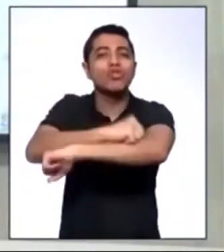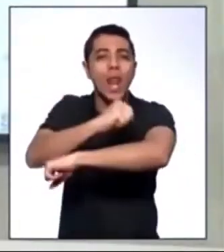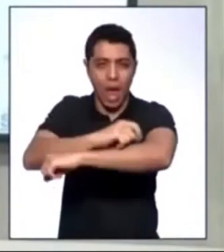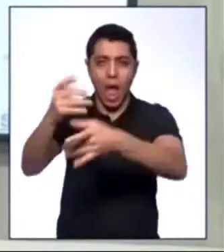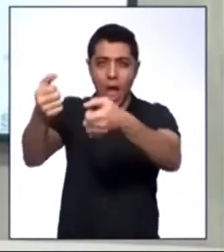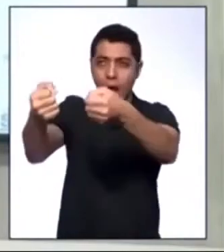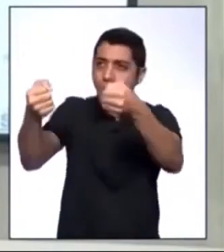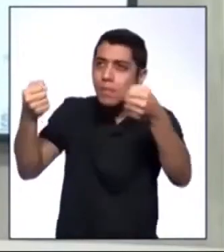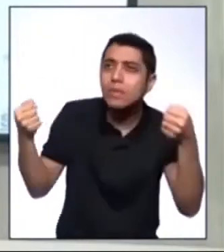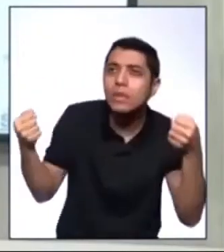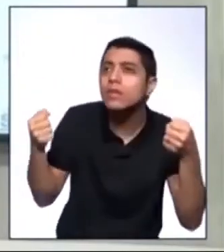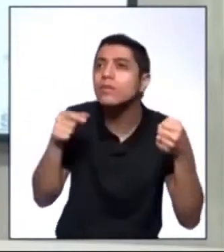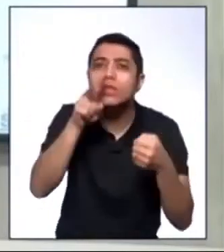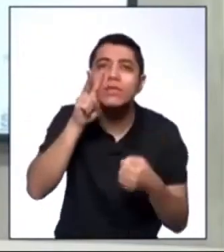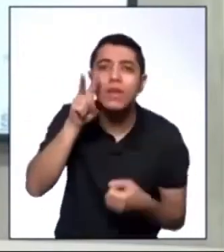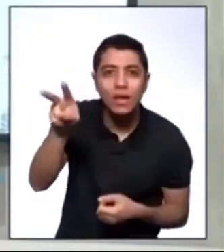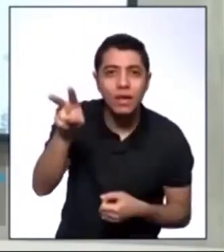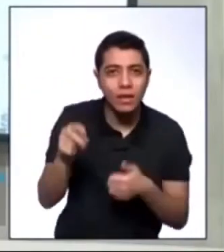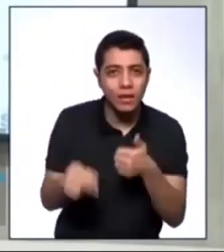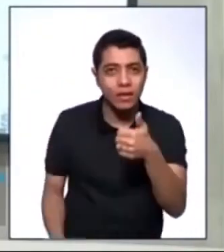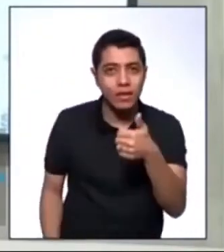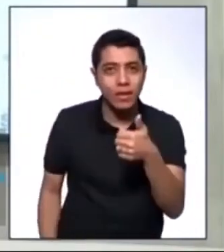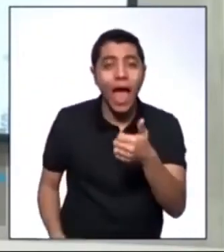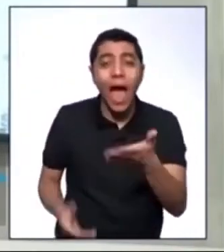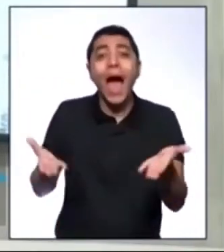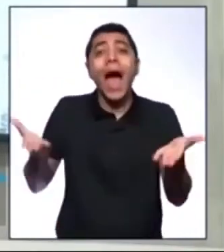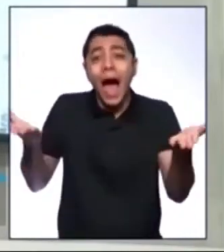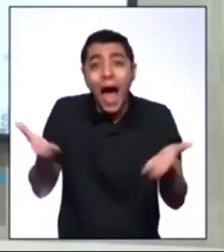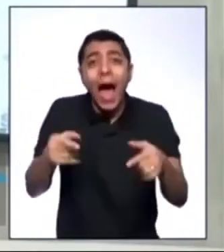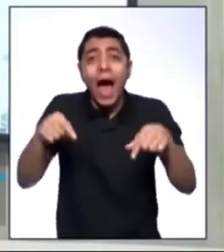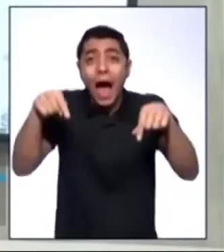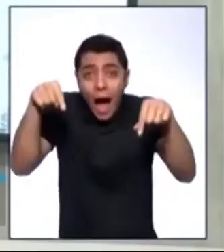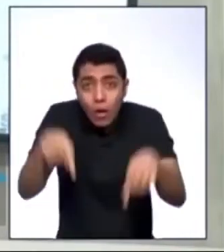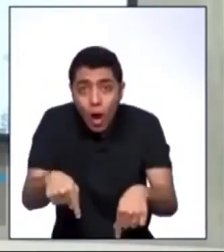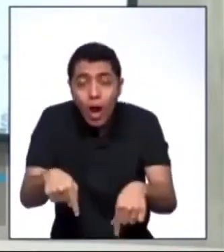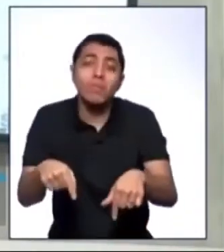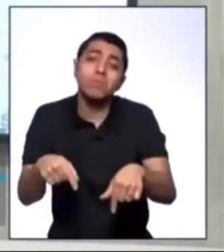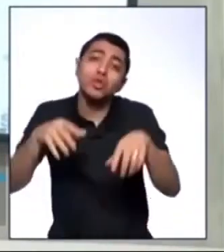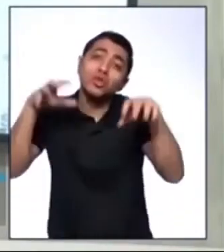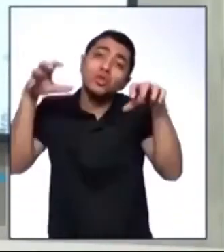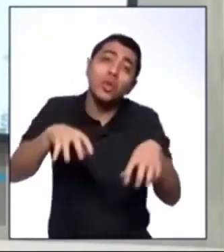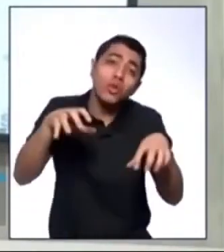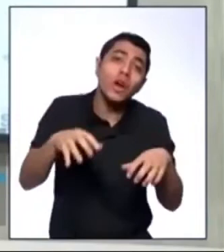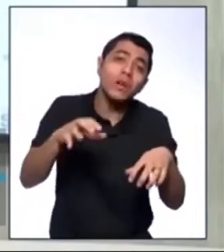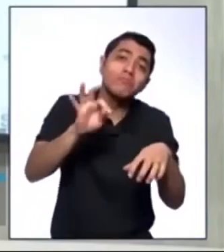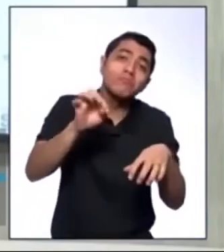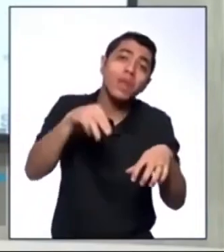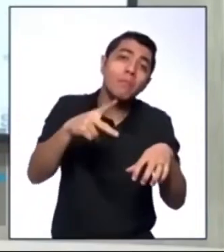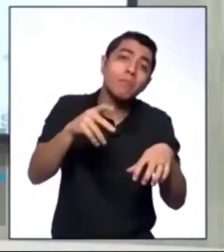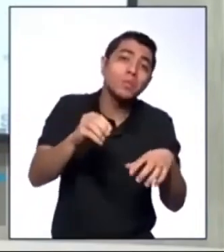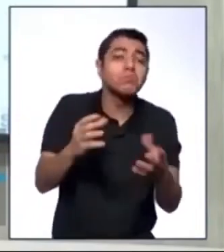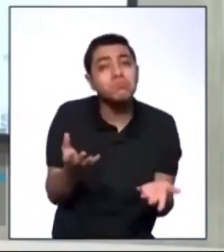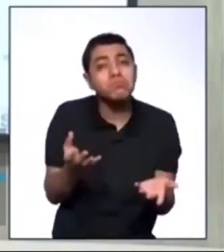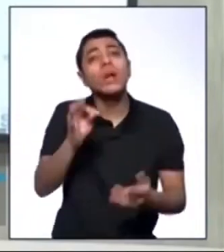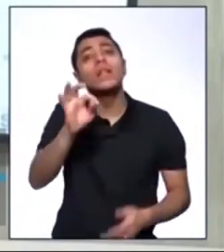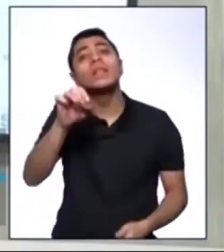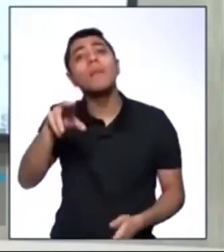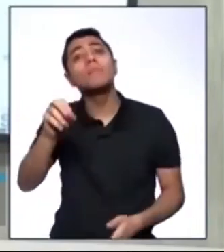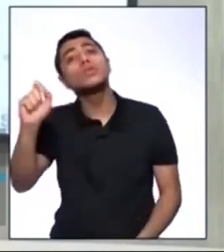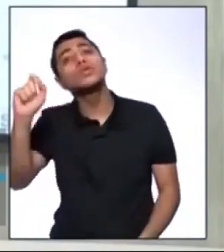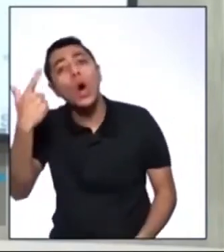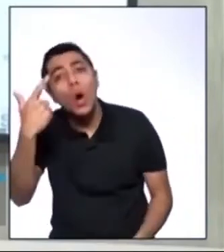chuvoso, o tempo pode estar ensolarado, mas tempo atmosférico é a condição atmosférica